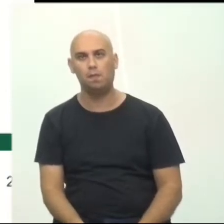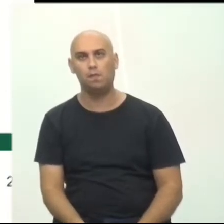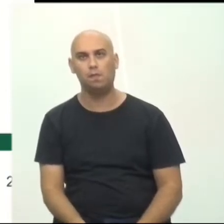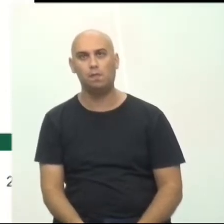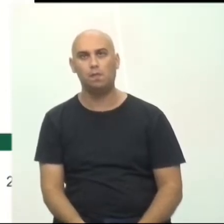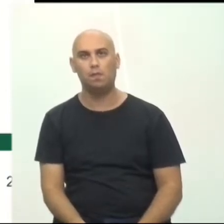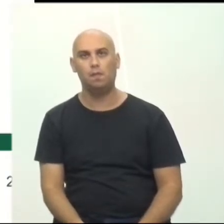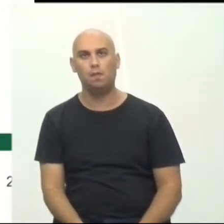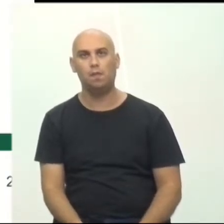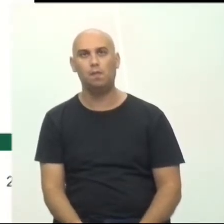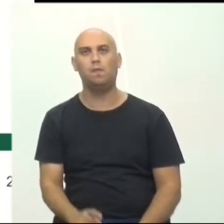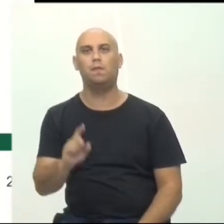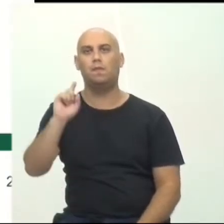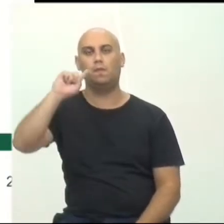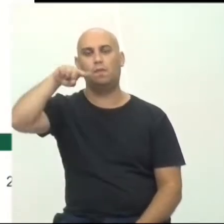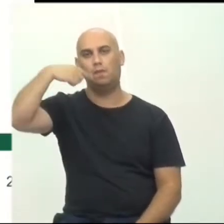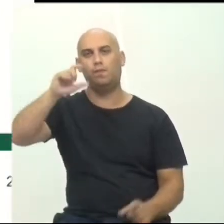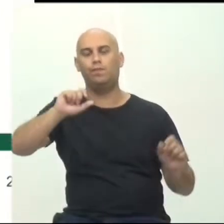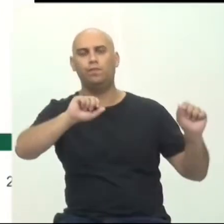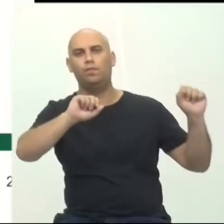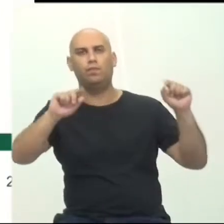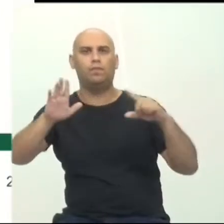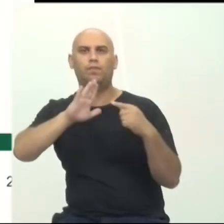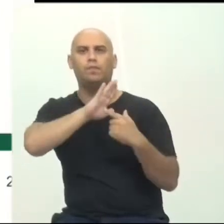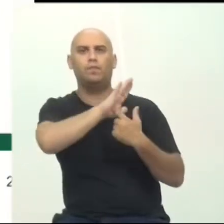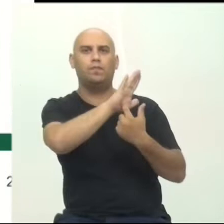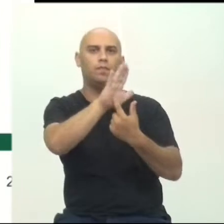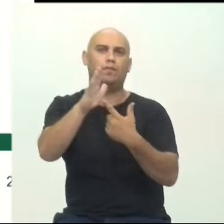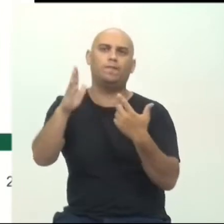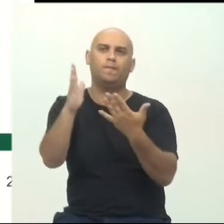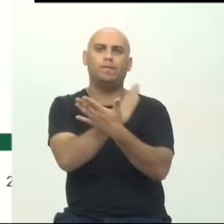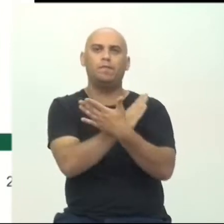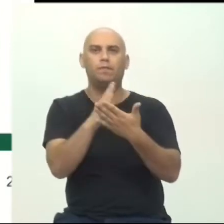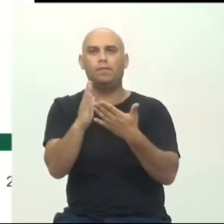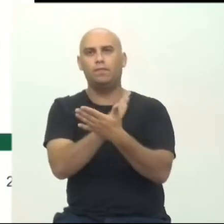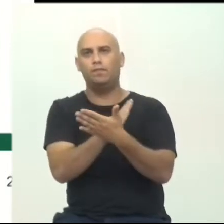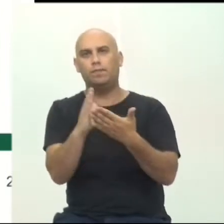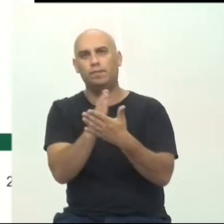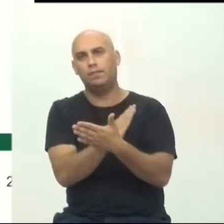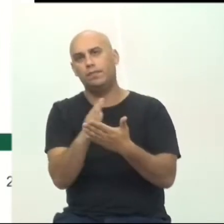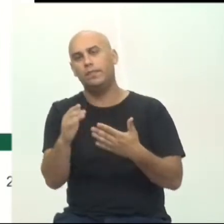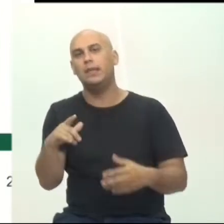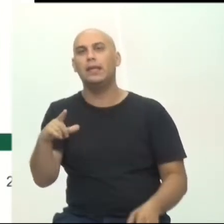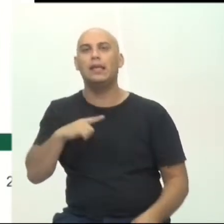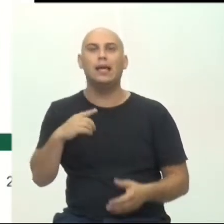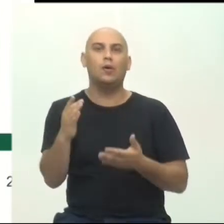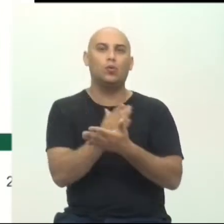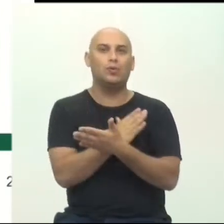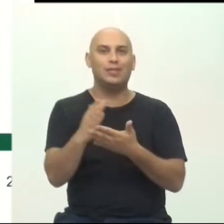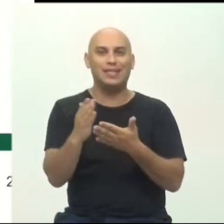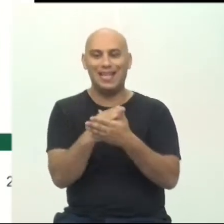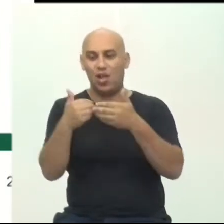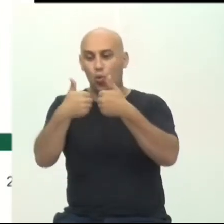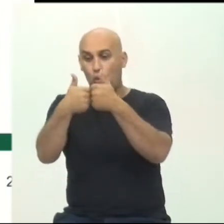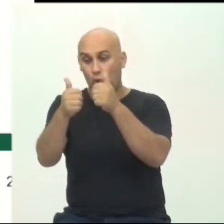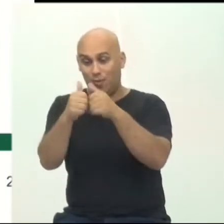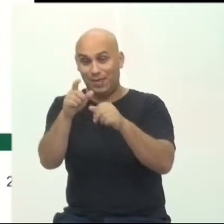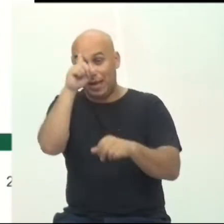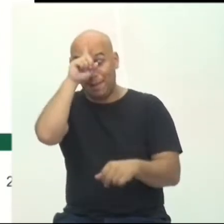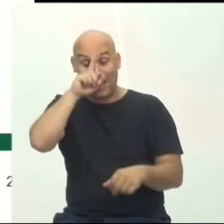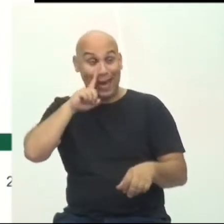Esse próximo slide está mostrando os pontos onde tem a parada de ônibus, né? Então, o que acontece? Nós